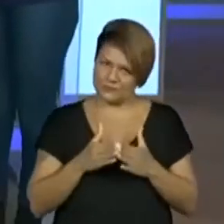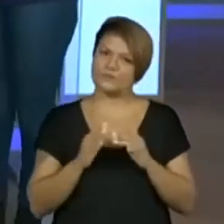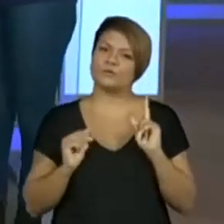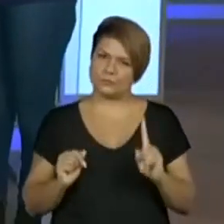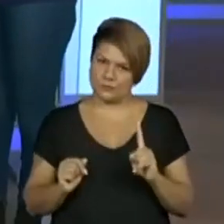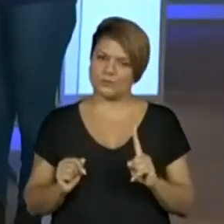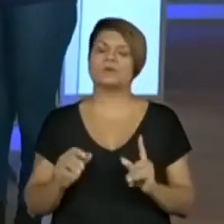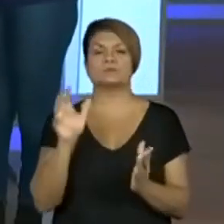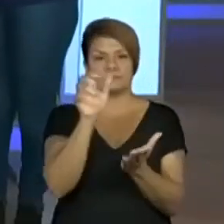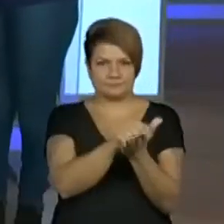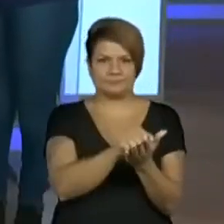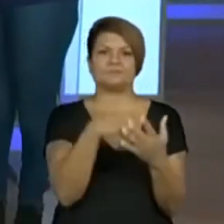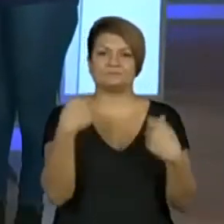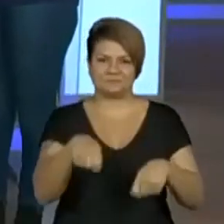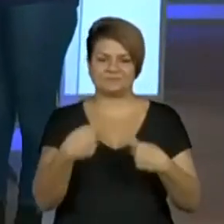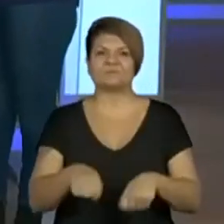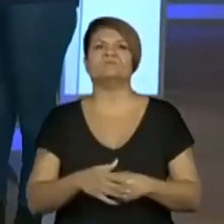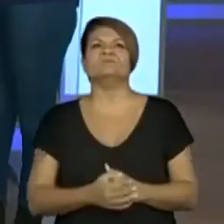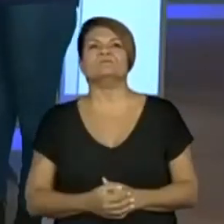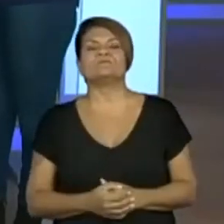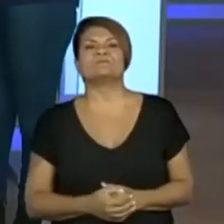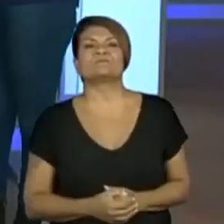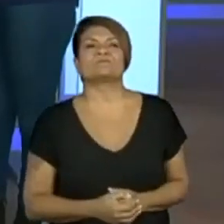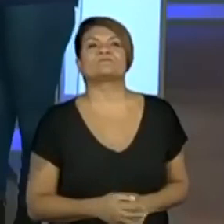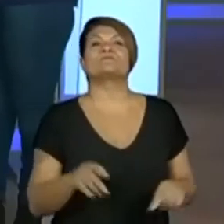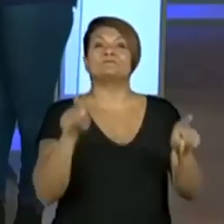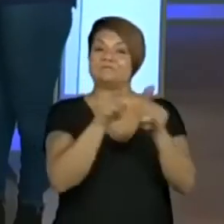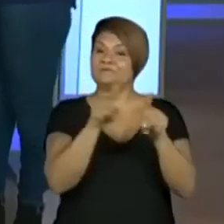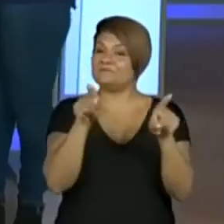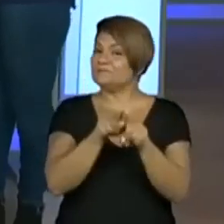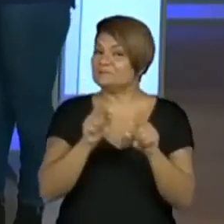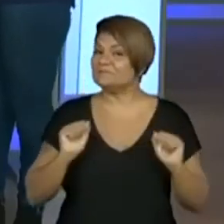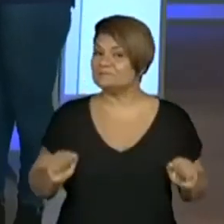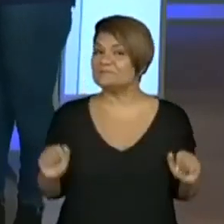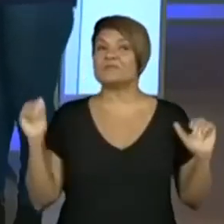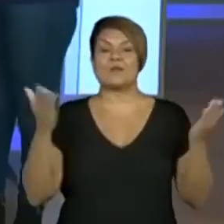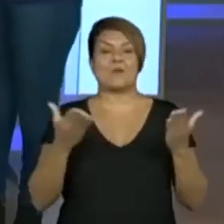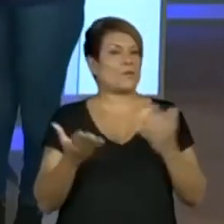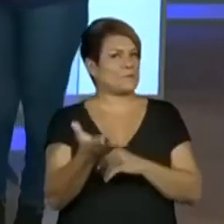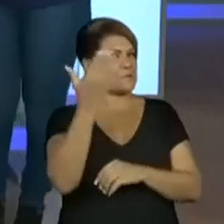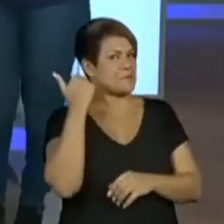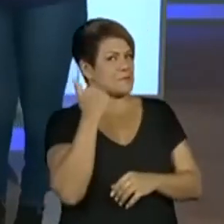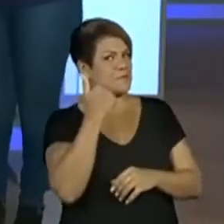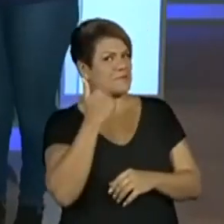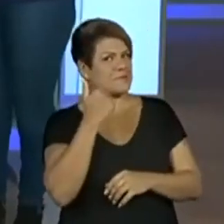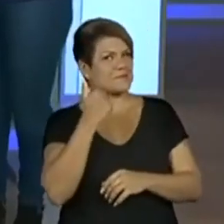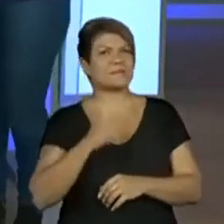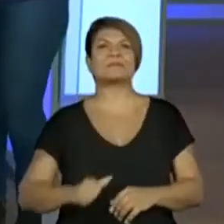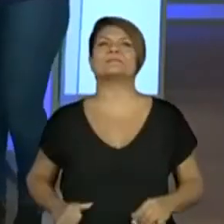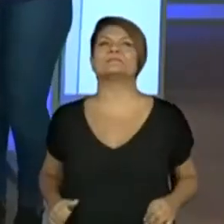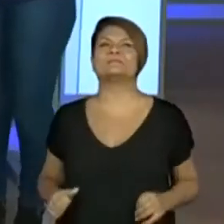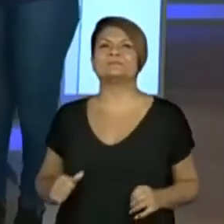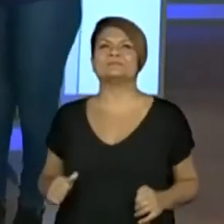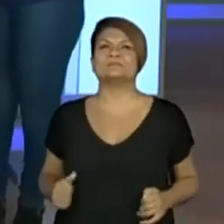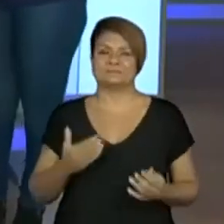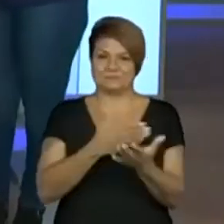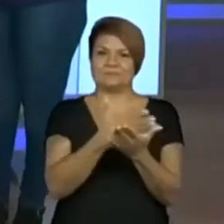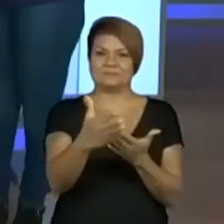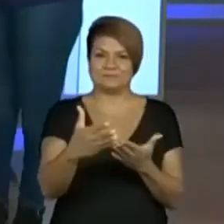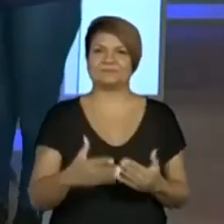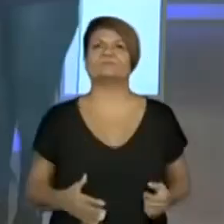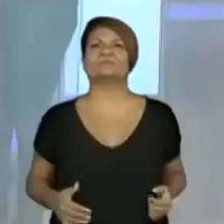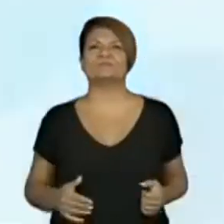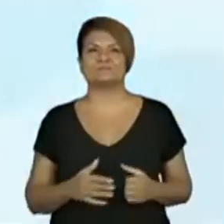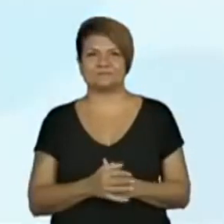não deixem de colocar e a gente vai agora bora lá Bora lá vamos vamos começar